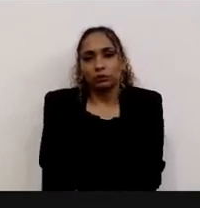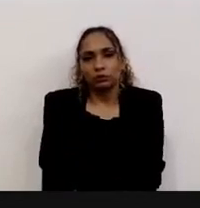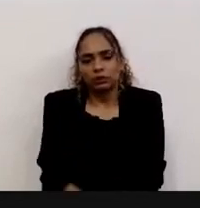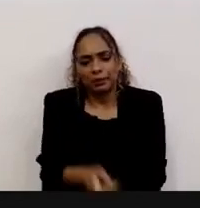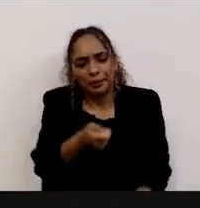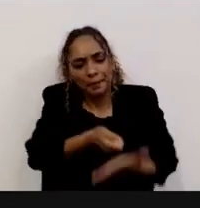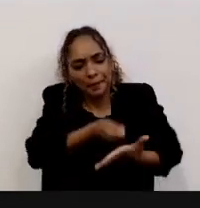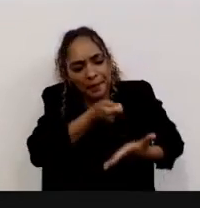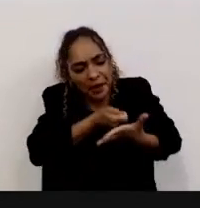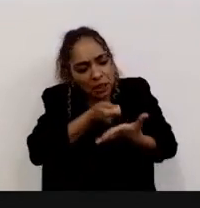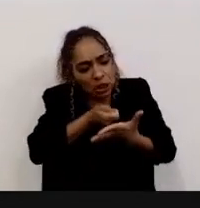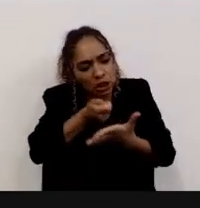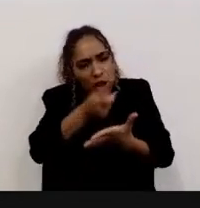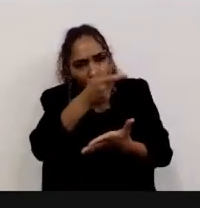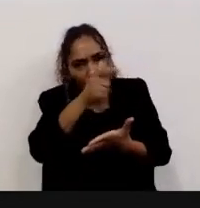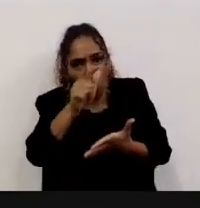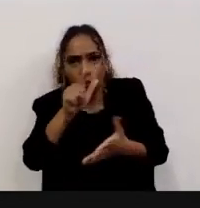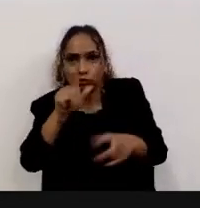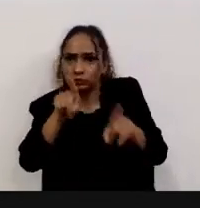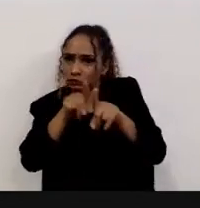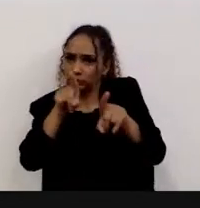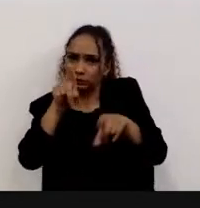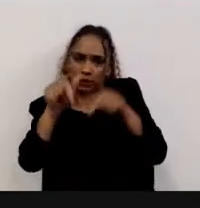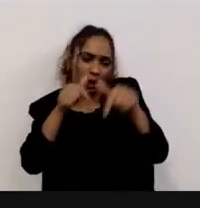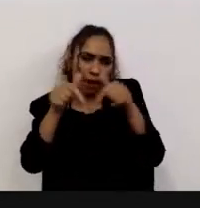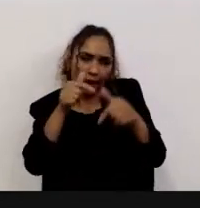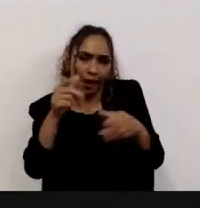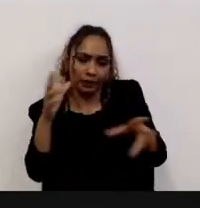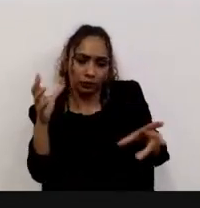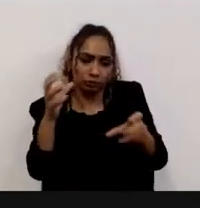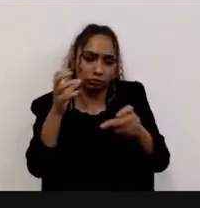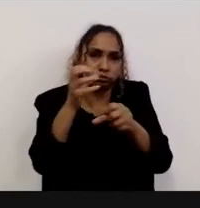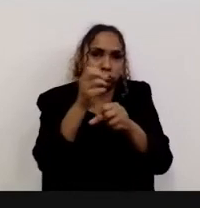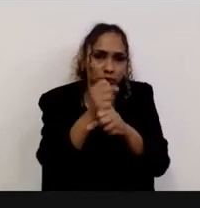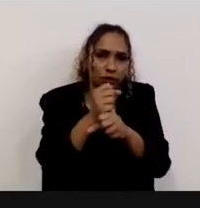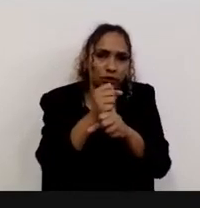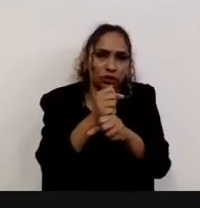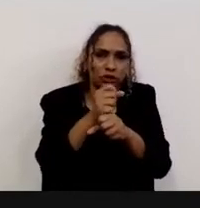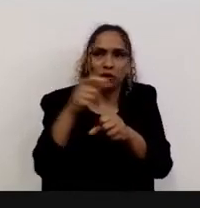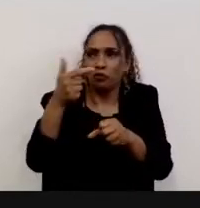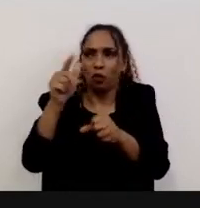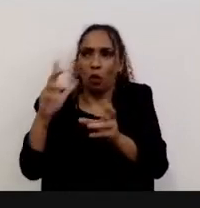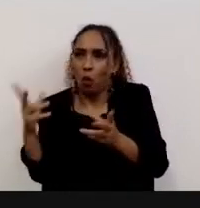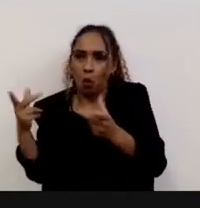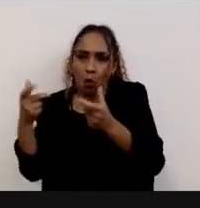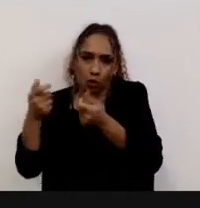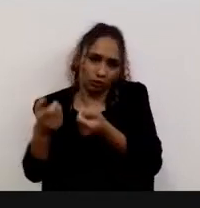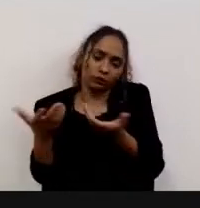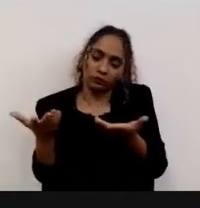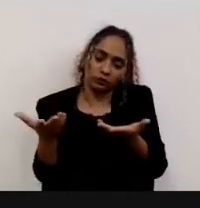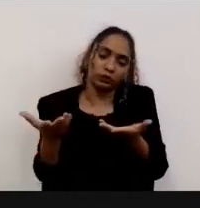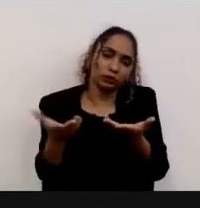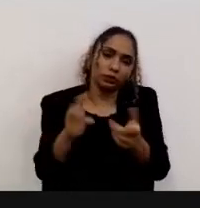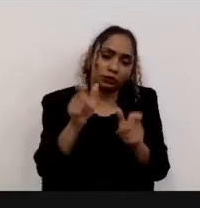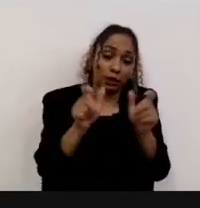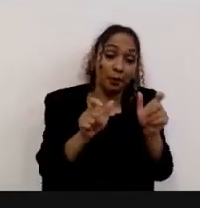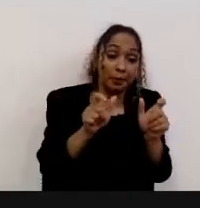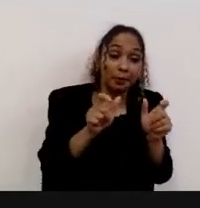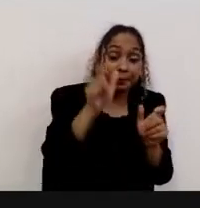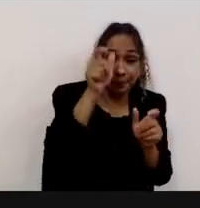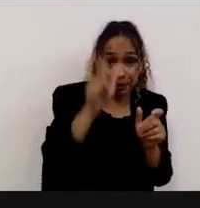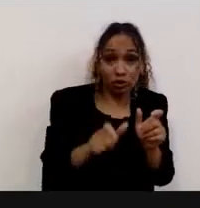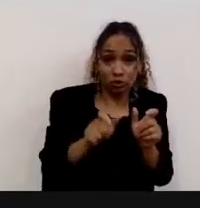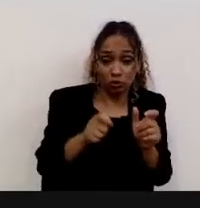há obrigatoriedade de todo trabalho ser quantitativo, mas aqueles trabalhos que forem quantitativo ou quali-quant, né, e tal, a pessoa é obrigada,